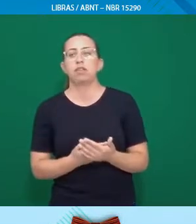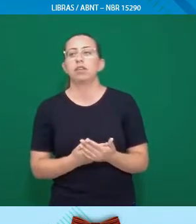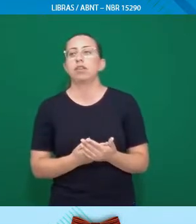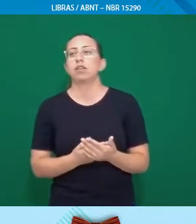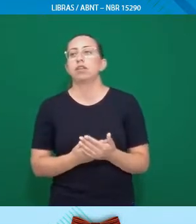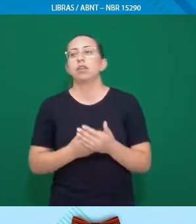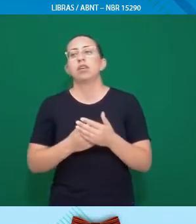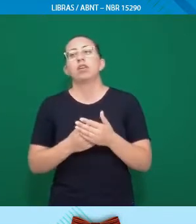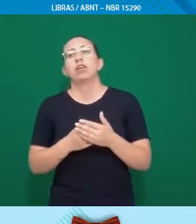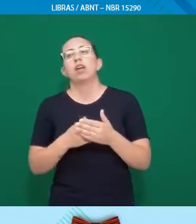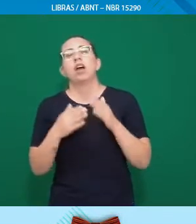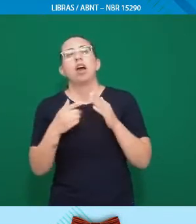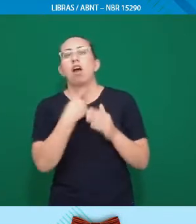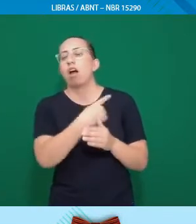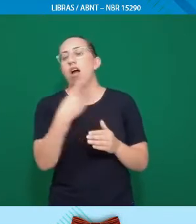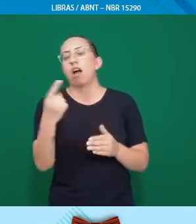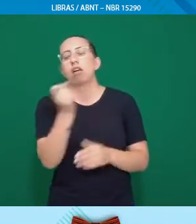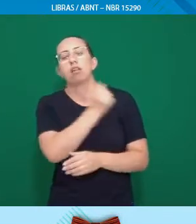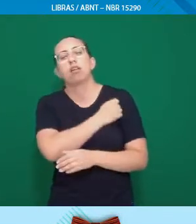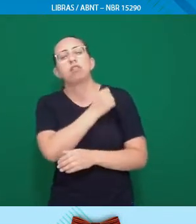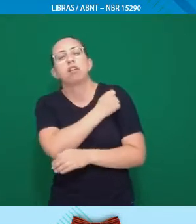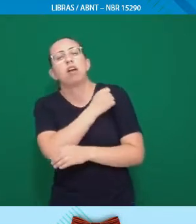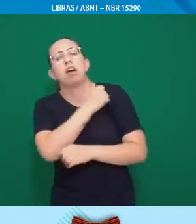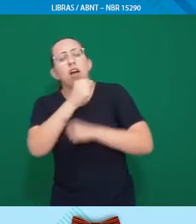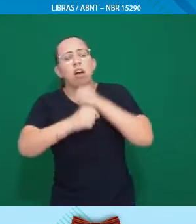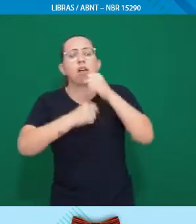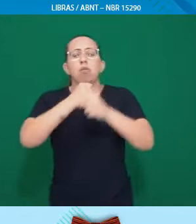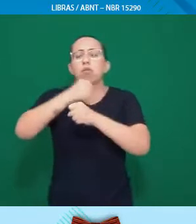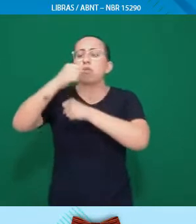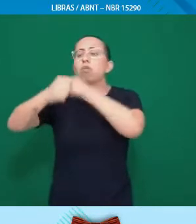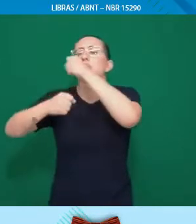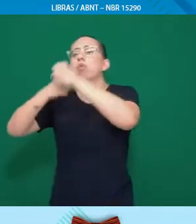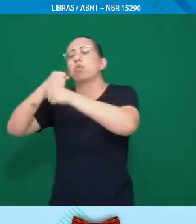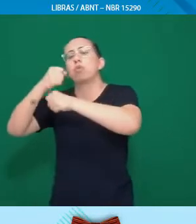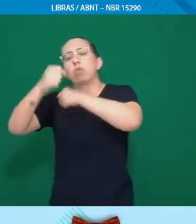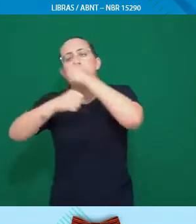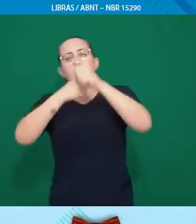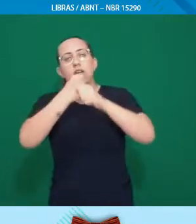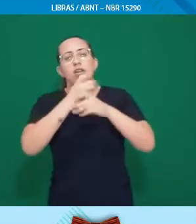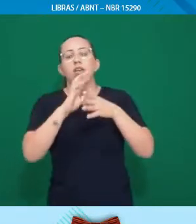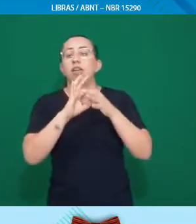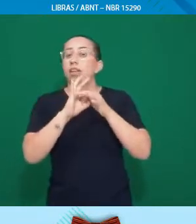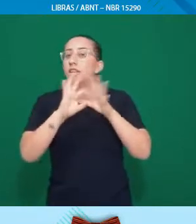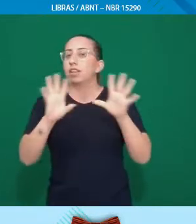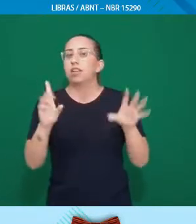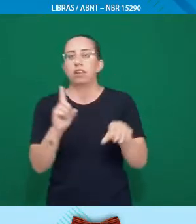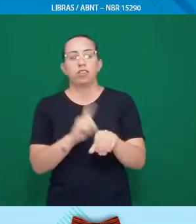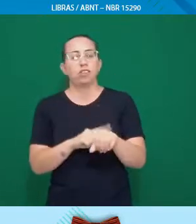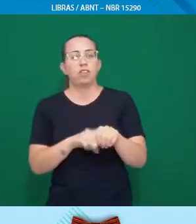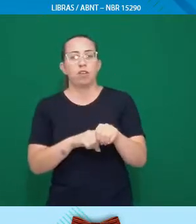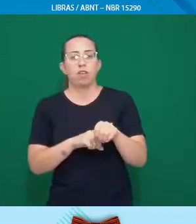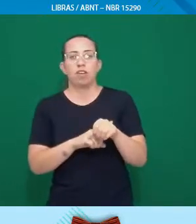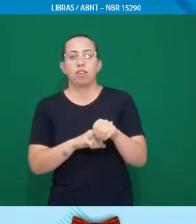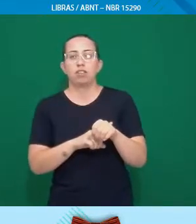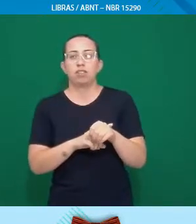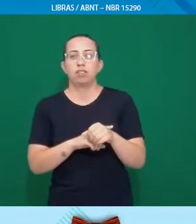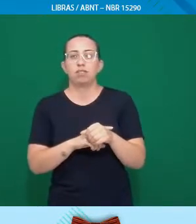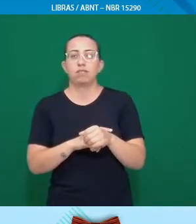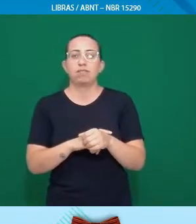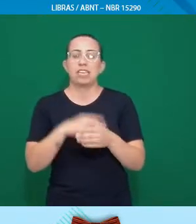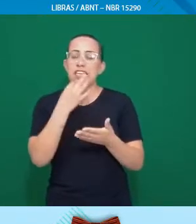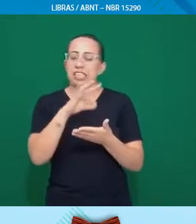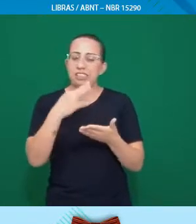os anos vão passar e com certeza fica esse legado fica esse momento mas esse nome